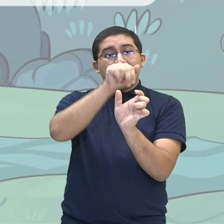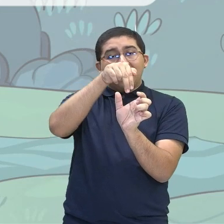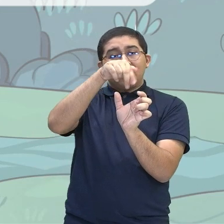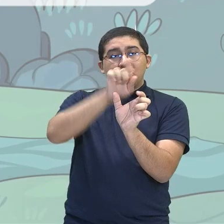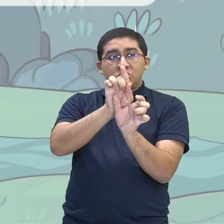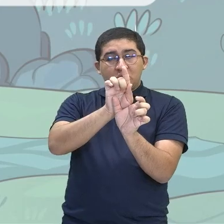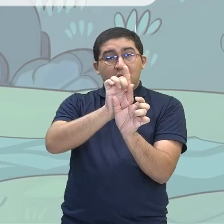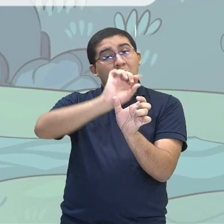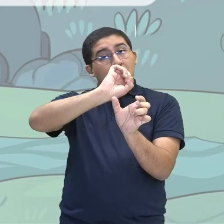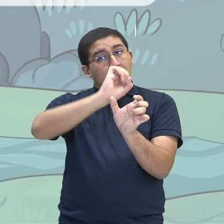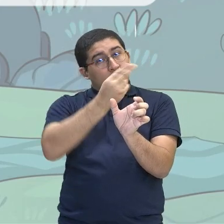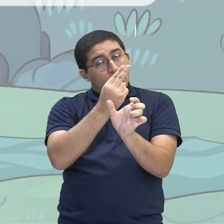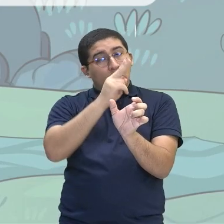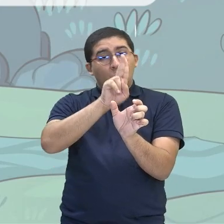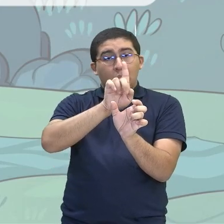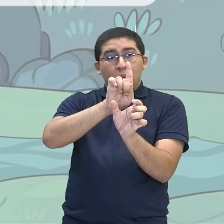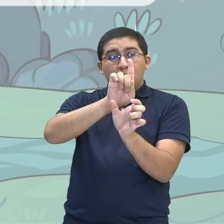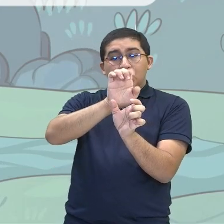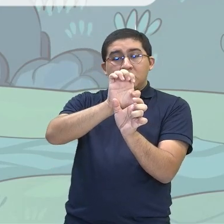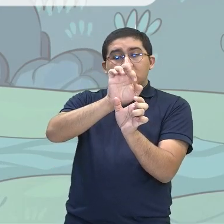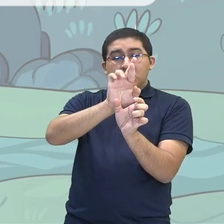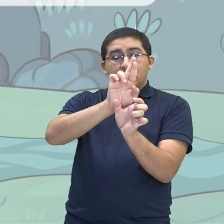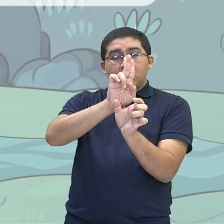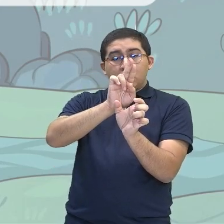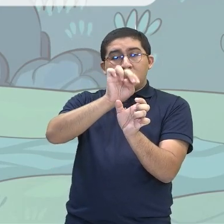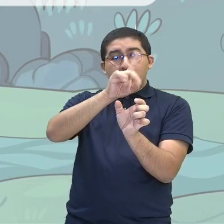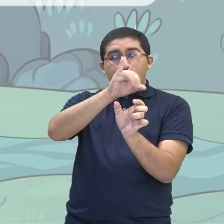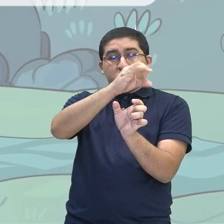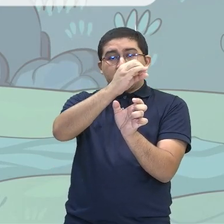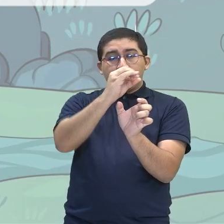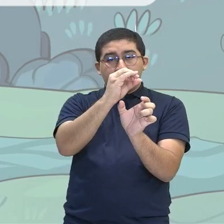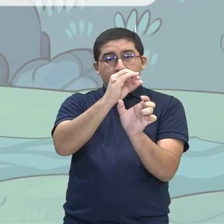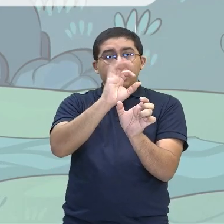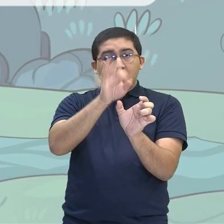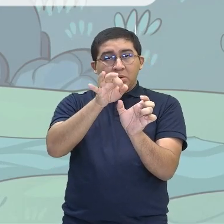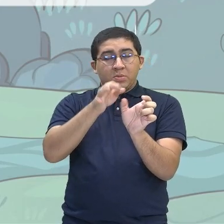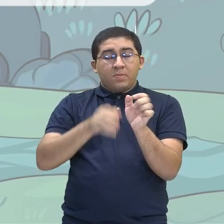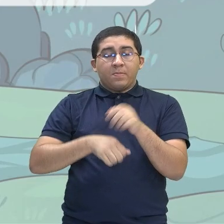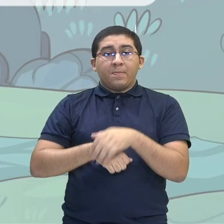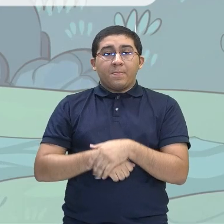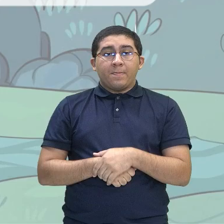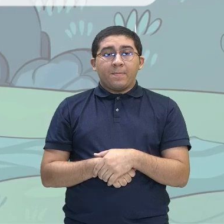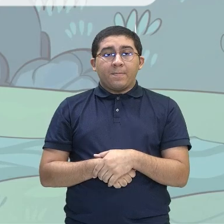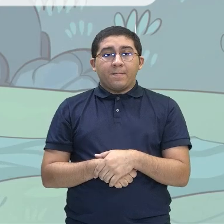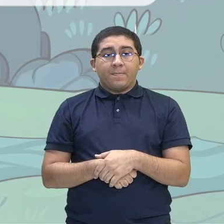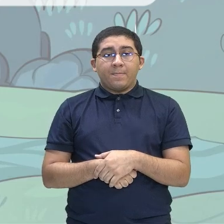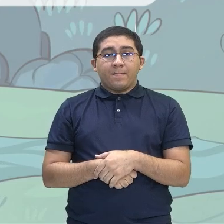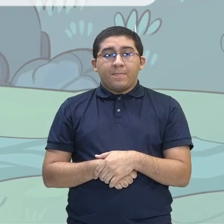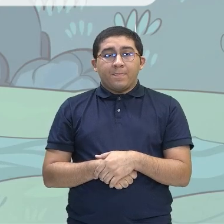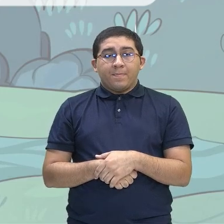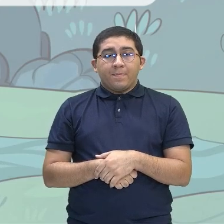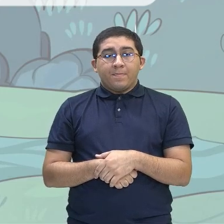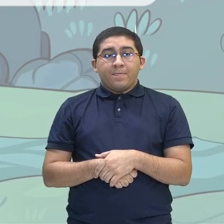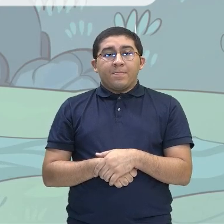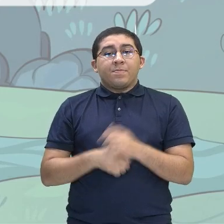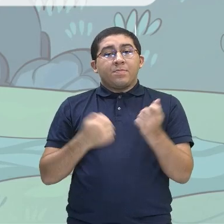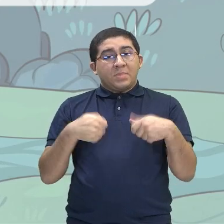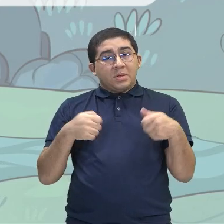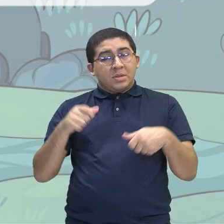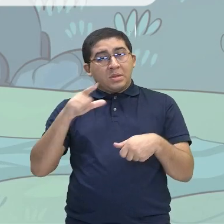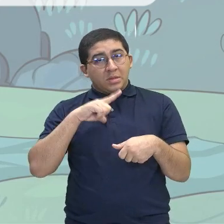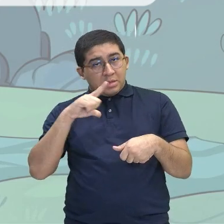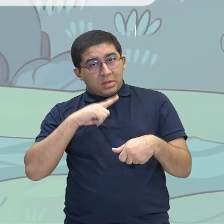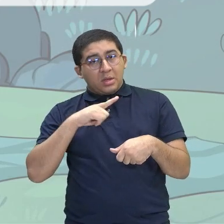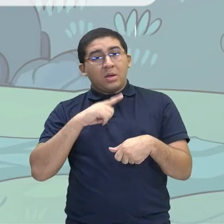were walking, was walking, é o quê? Past continuous. Tem que ter o were, tem que ter o was, senão